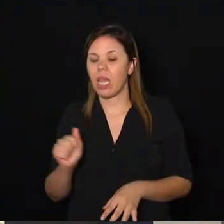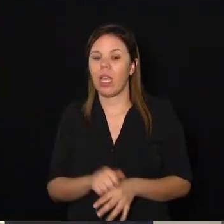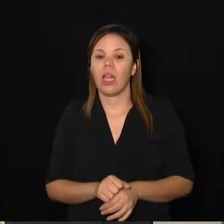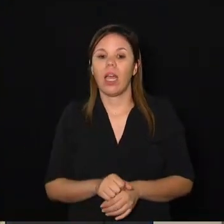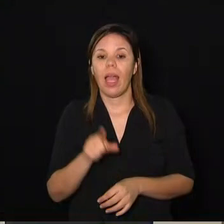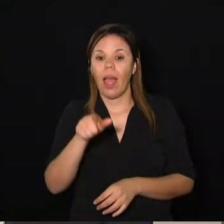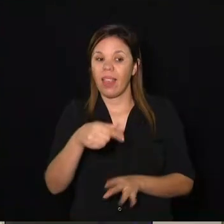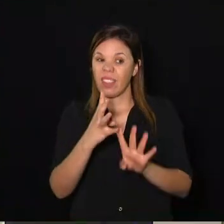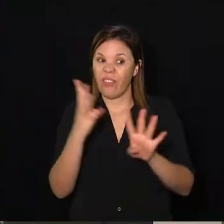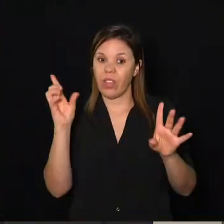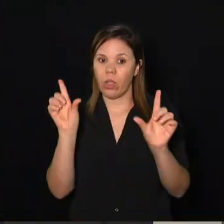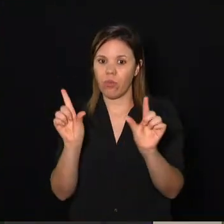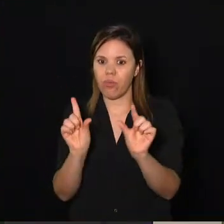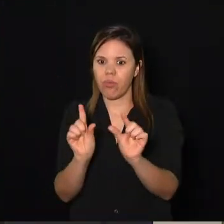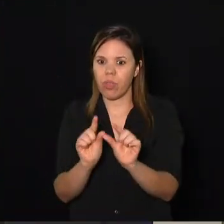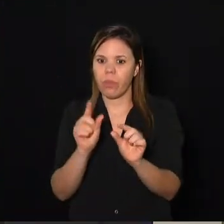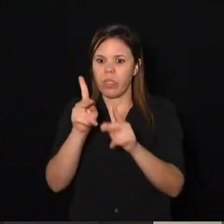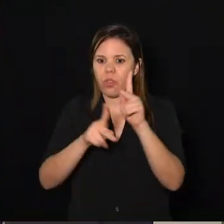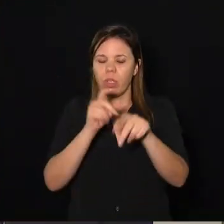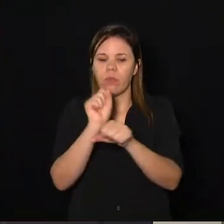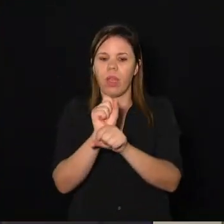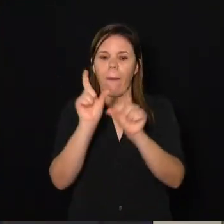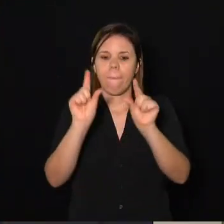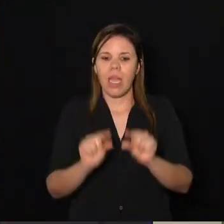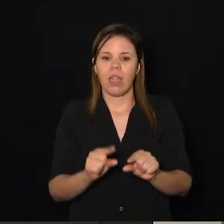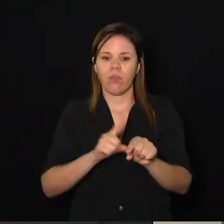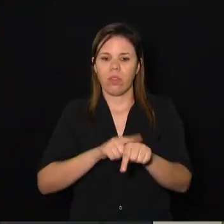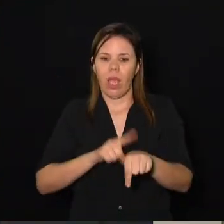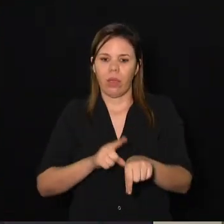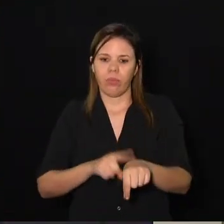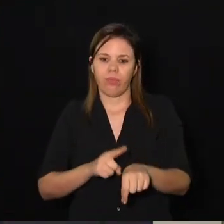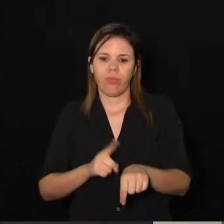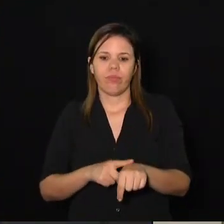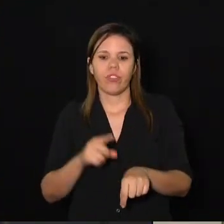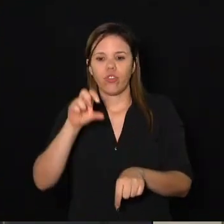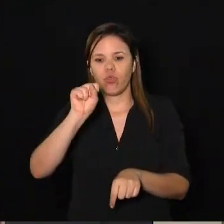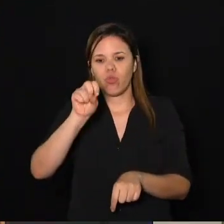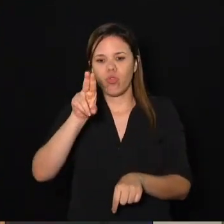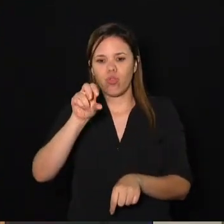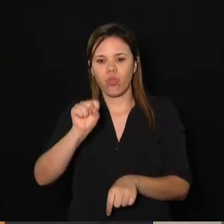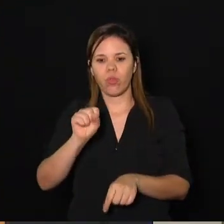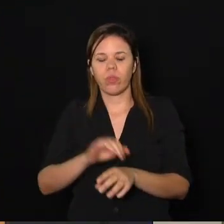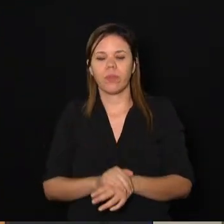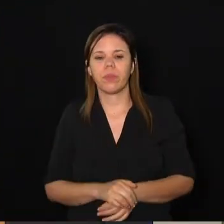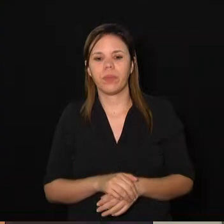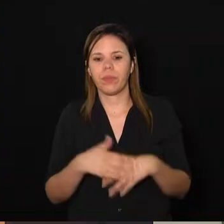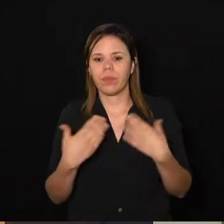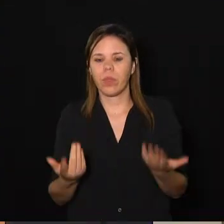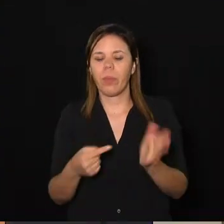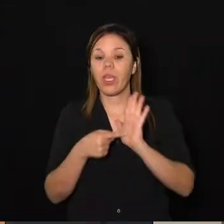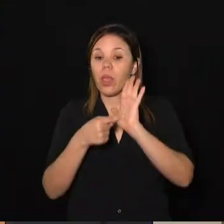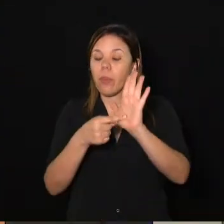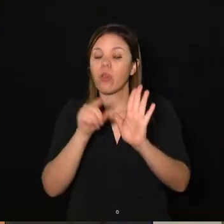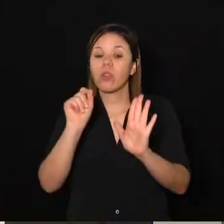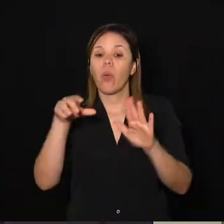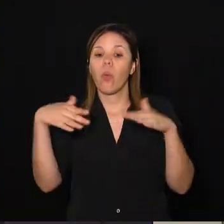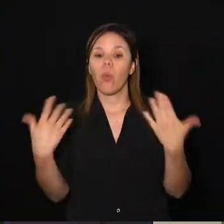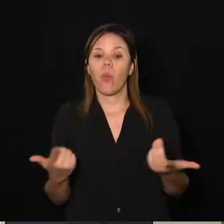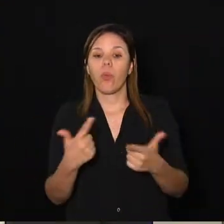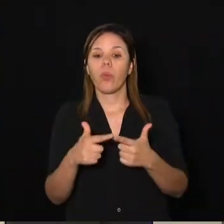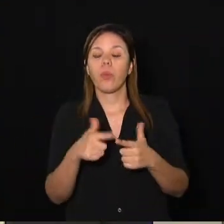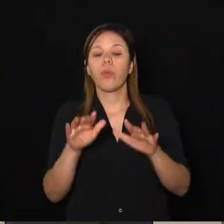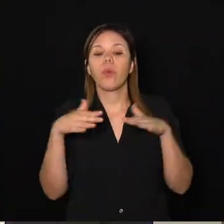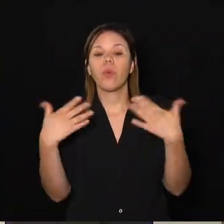amenizada nós não fazemos apenas a refração como muitas vezes é apontado também nós permitimos